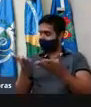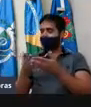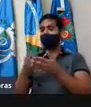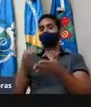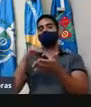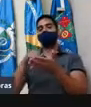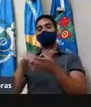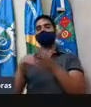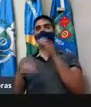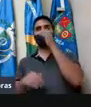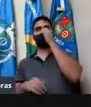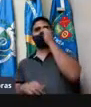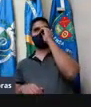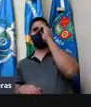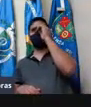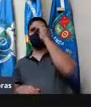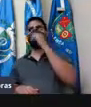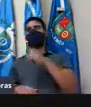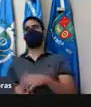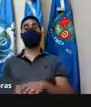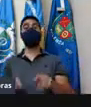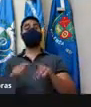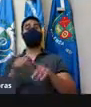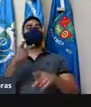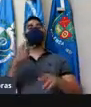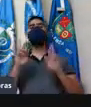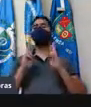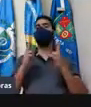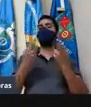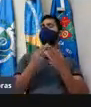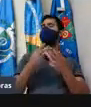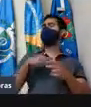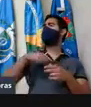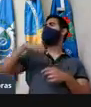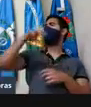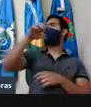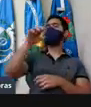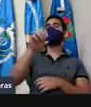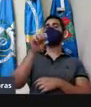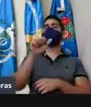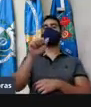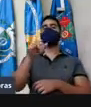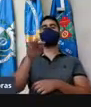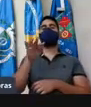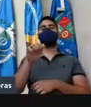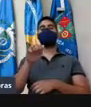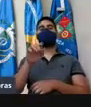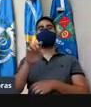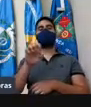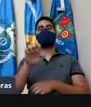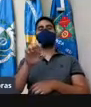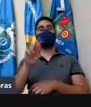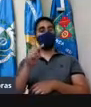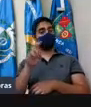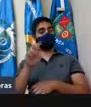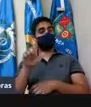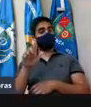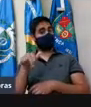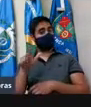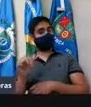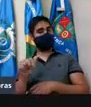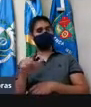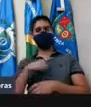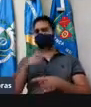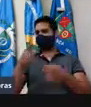Quero falar da reunião que eu tive no loteamento Santa Helena. Na sexta-feira foi uma reunião estilo faixa de Gaza. Foi